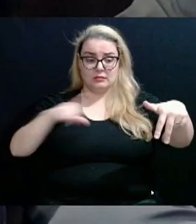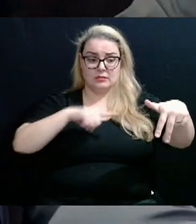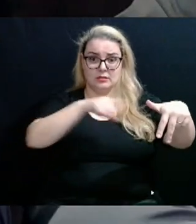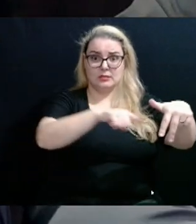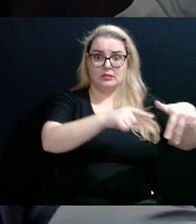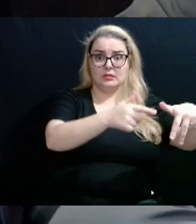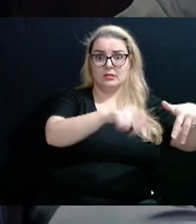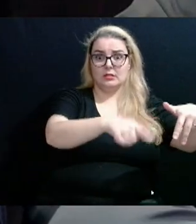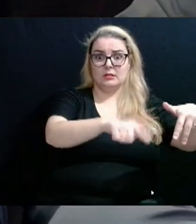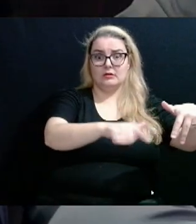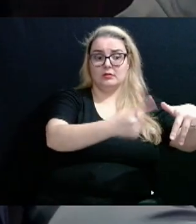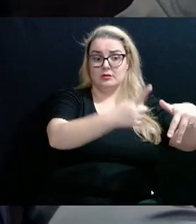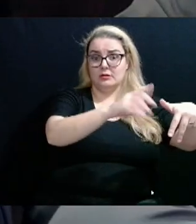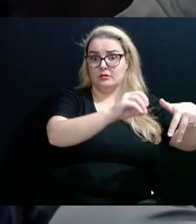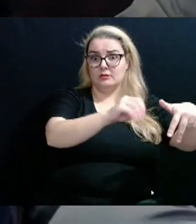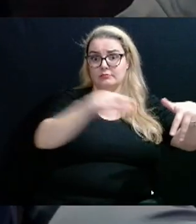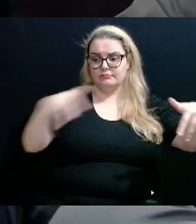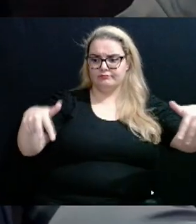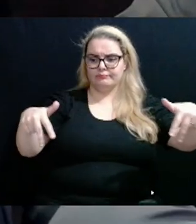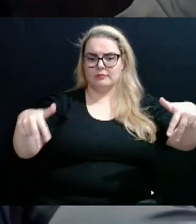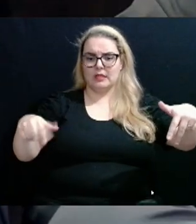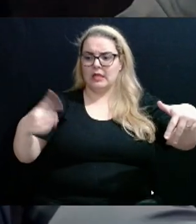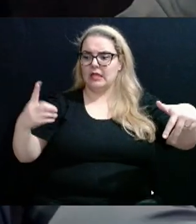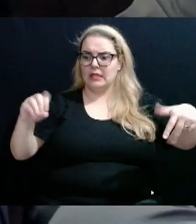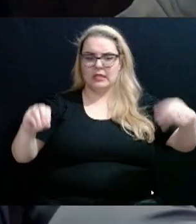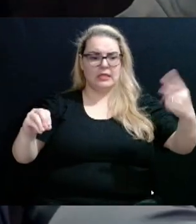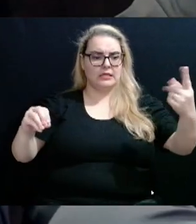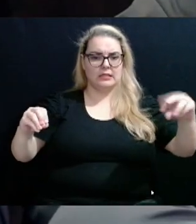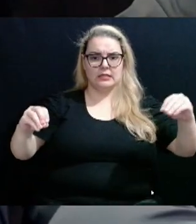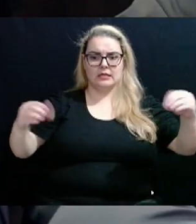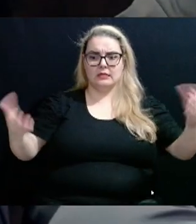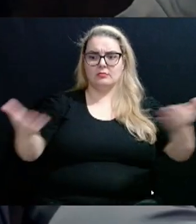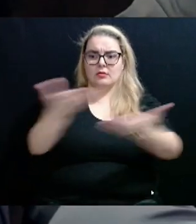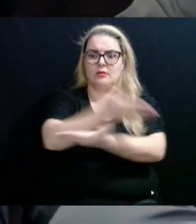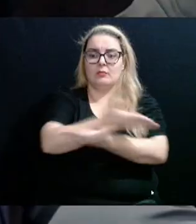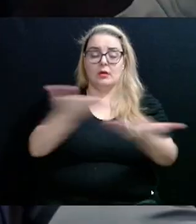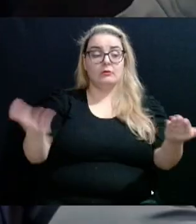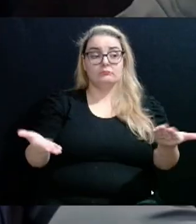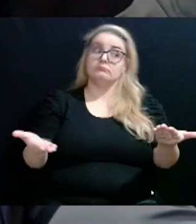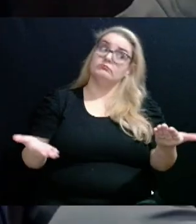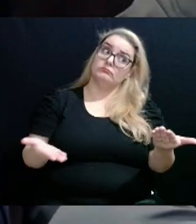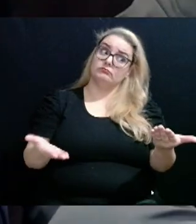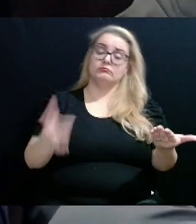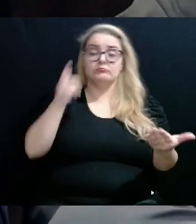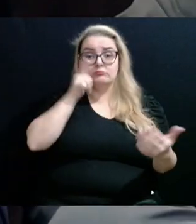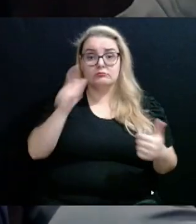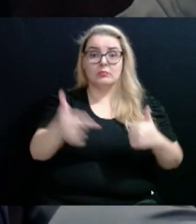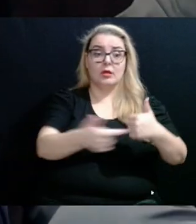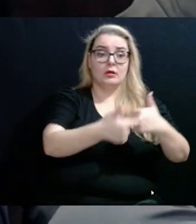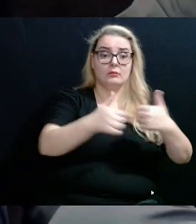tenho. Então, se a gente conseguir fazer esse matching, a gente consegue